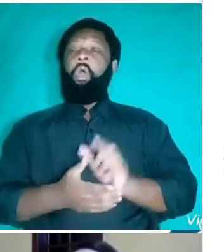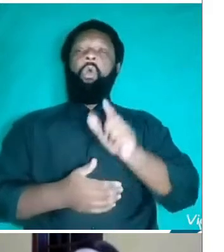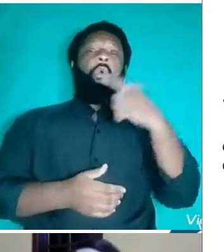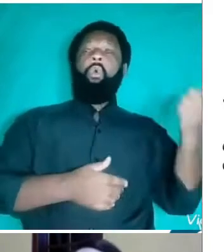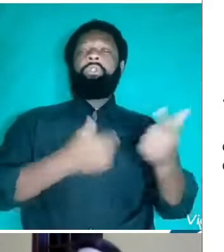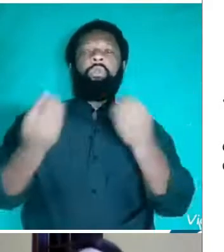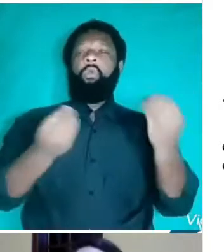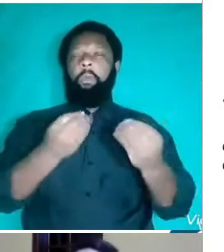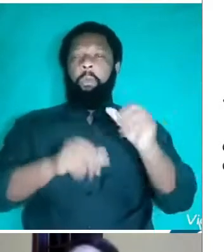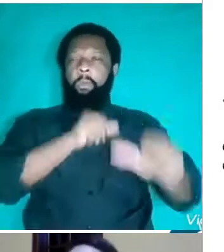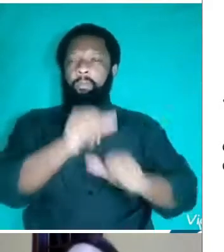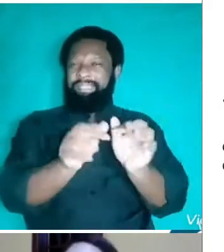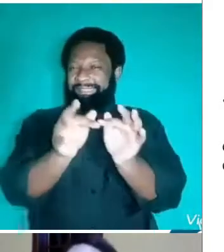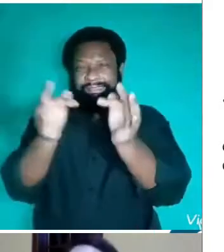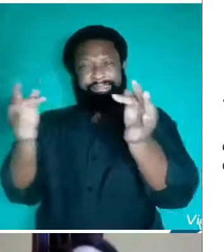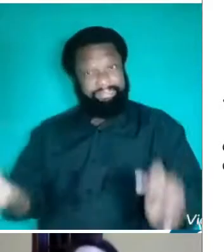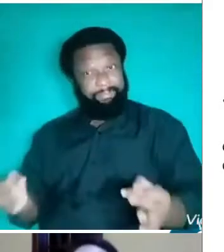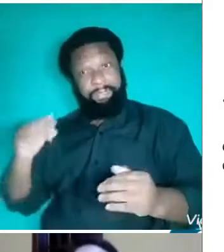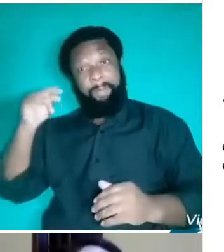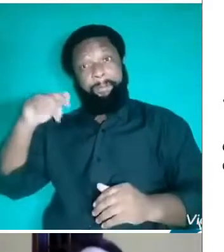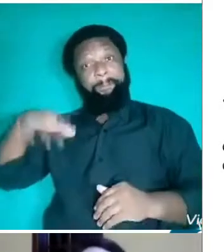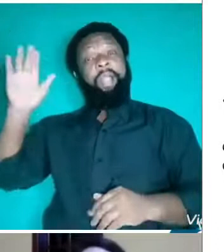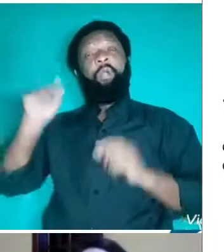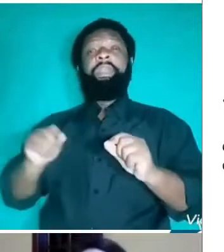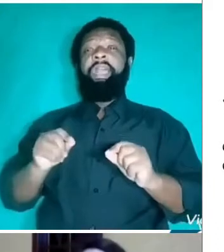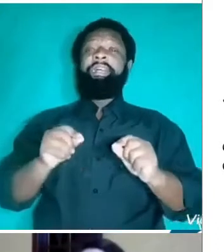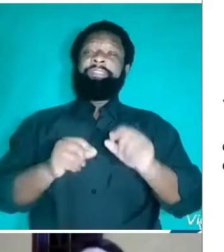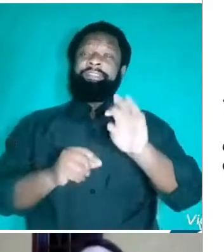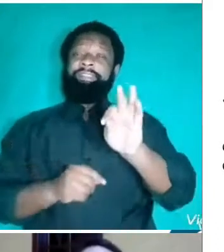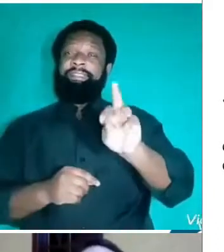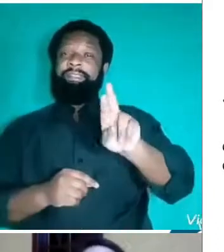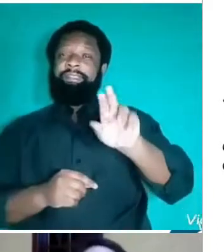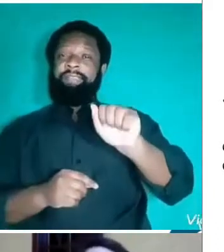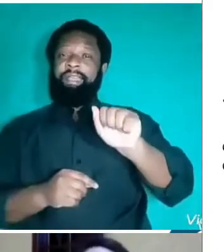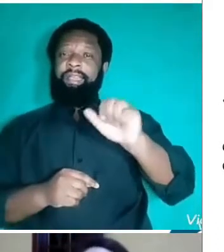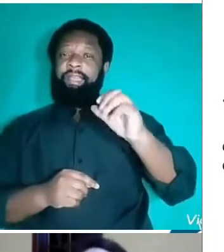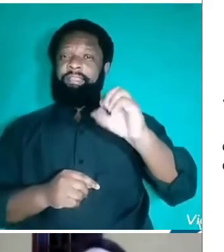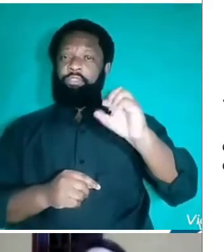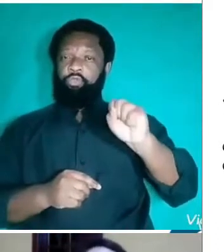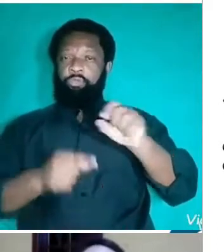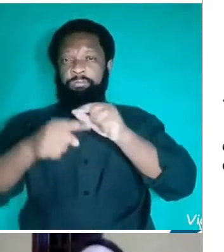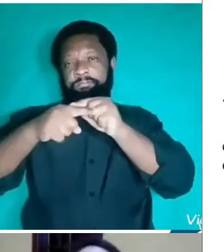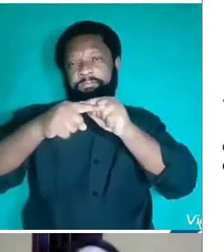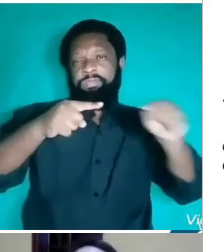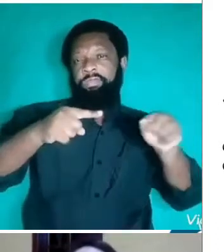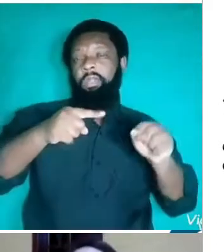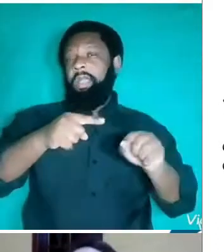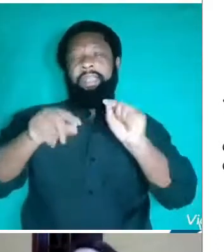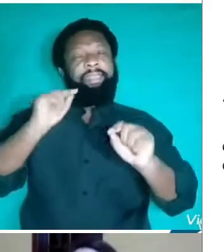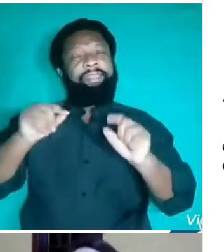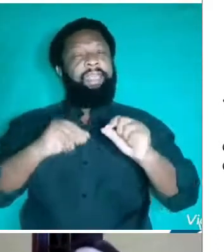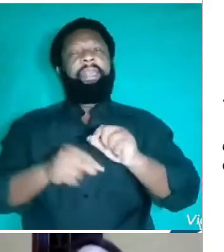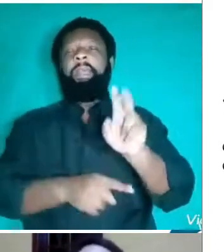Uma outra forma de simplificar ainda mais é a fórmula de traços. Nessa fórmula, né,